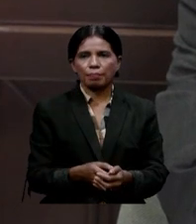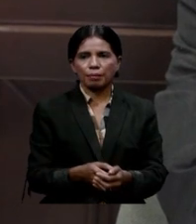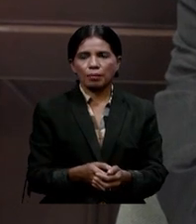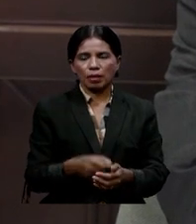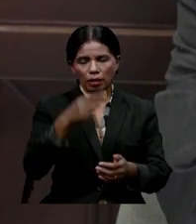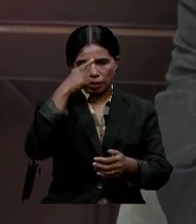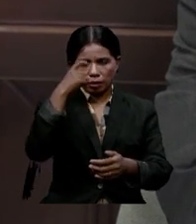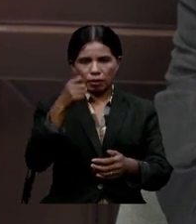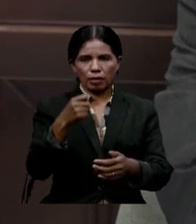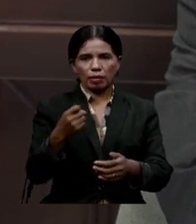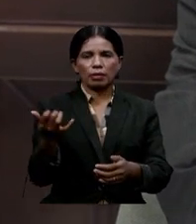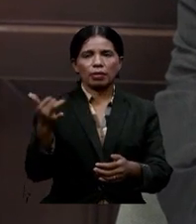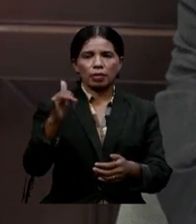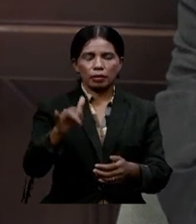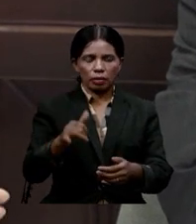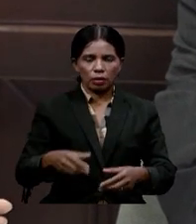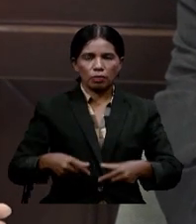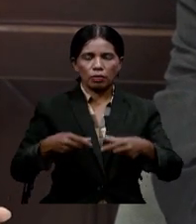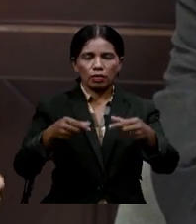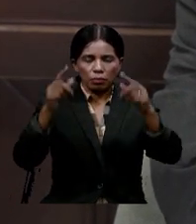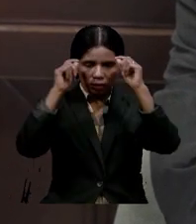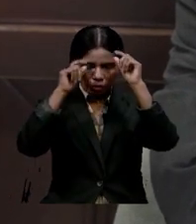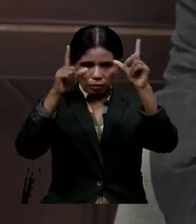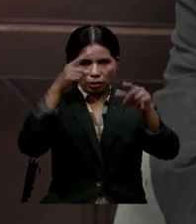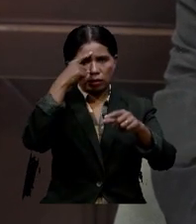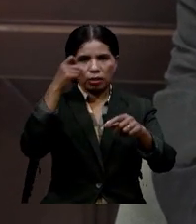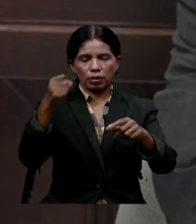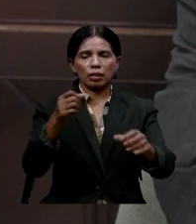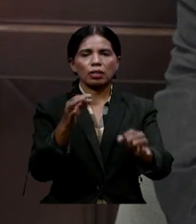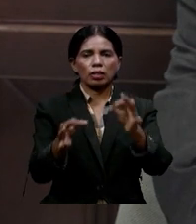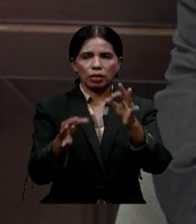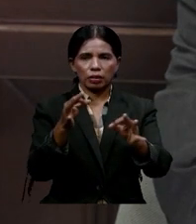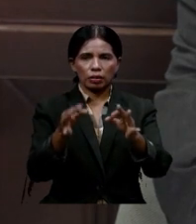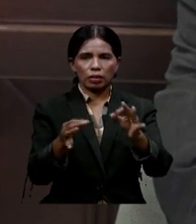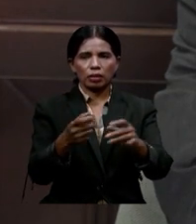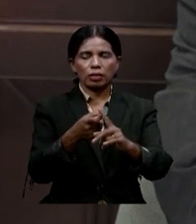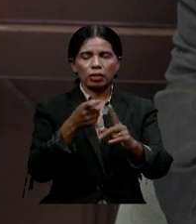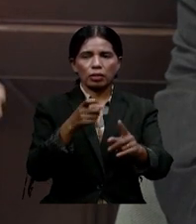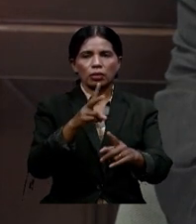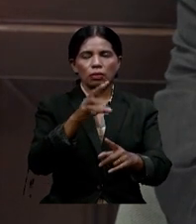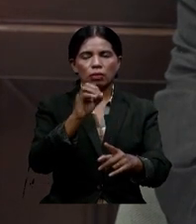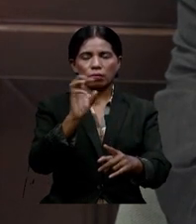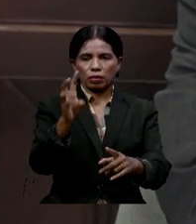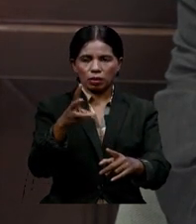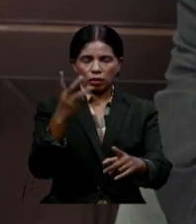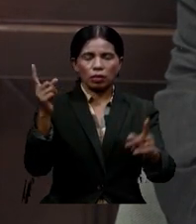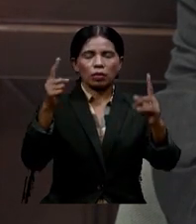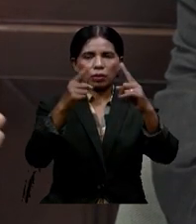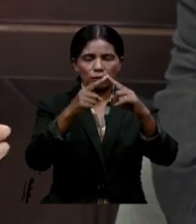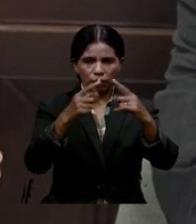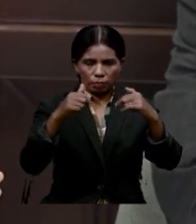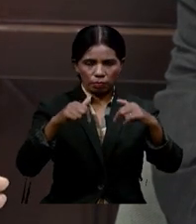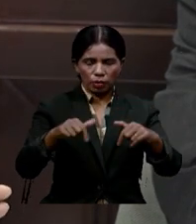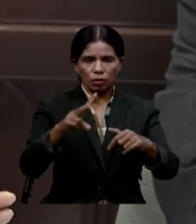Também, se ela for apreciação para Timor-Leste, também, mesmo que fosse 2016, ou mais